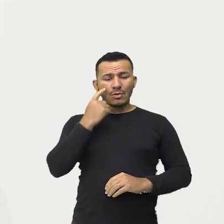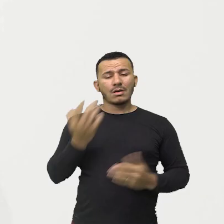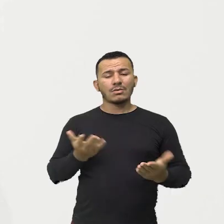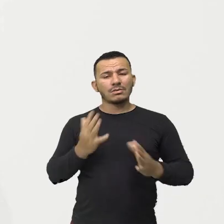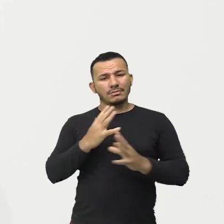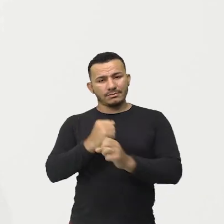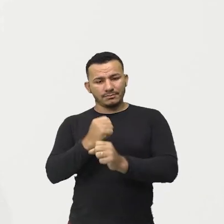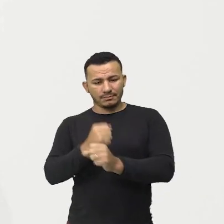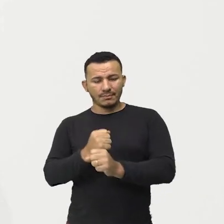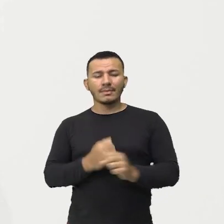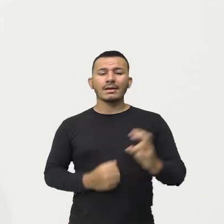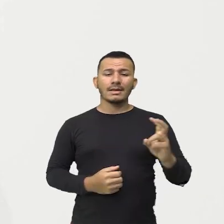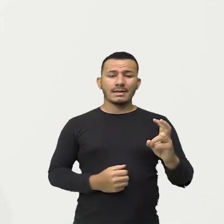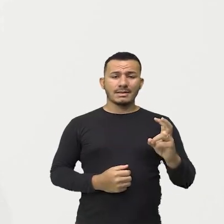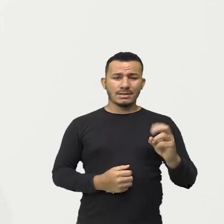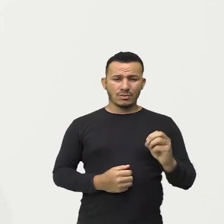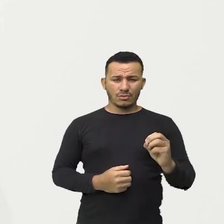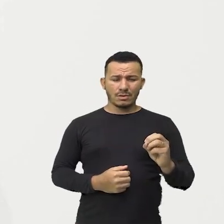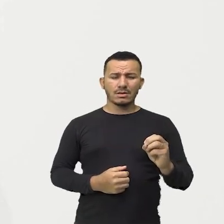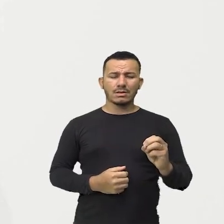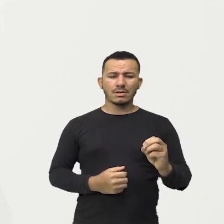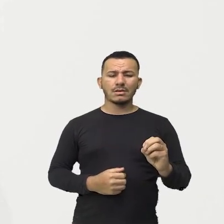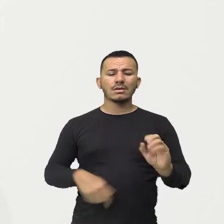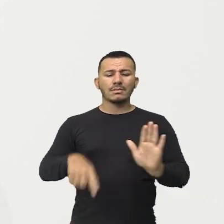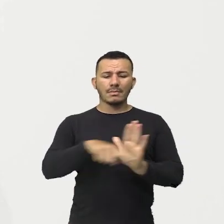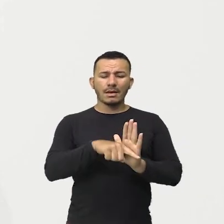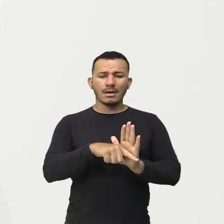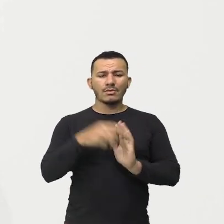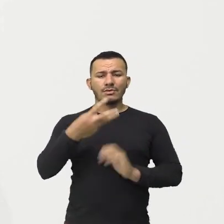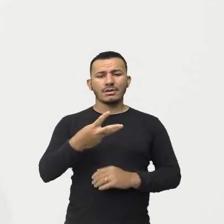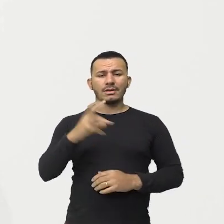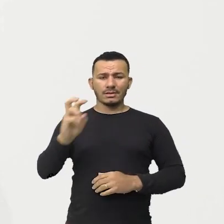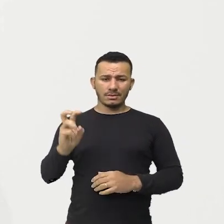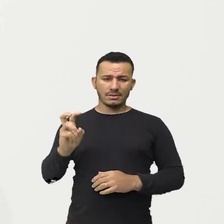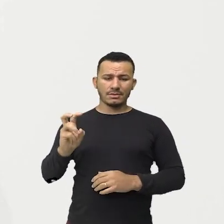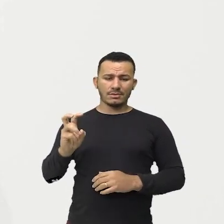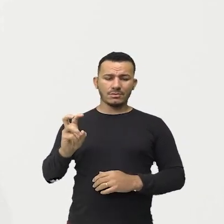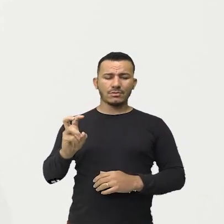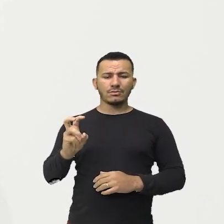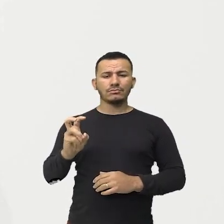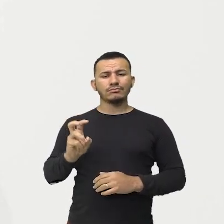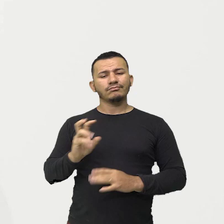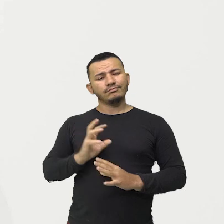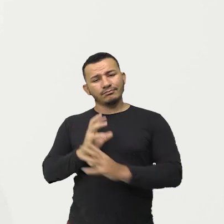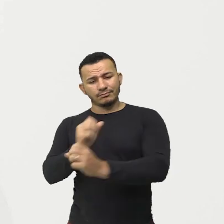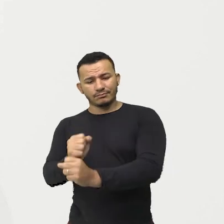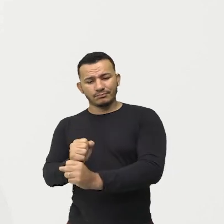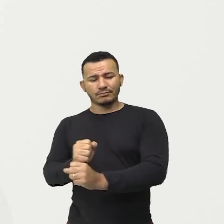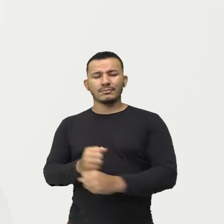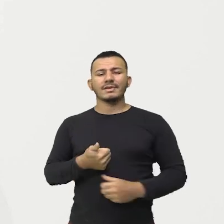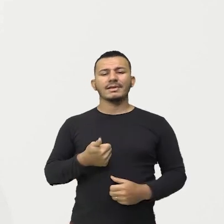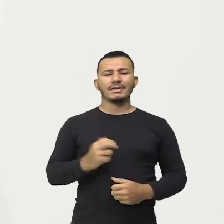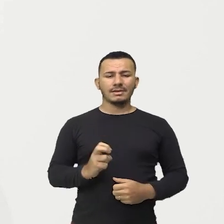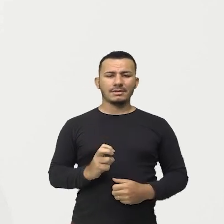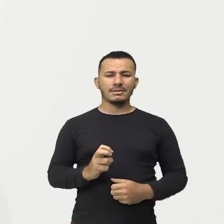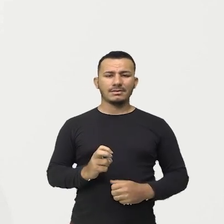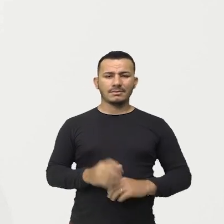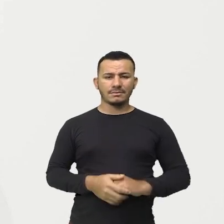fazer então 50 menos 35, que a resposta vai ser